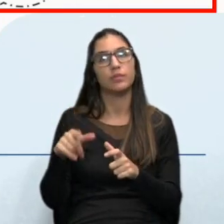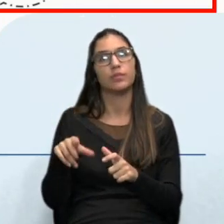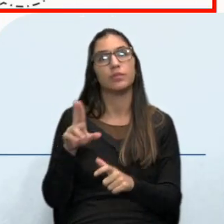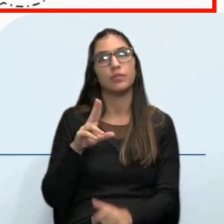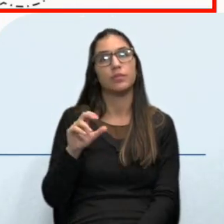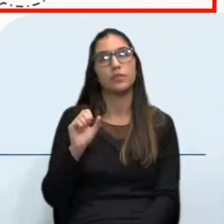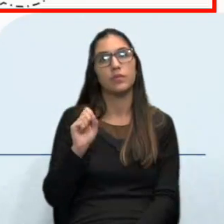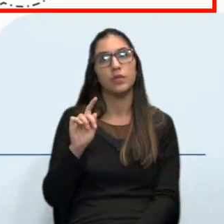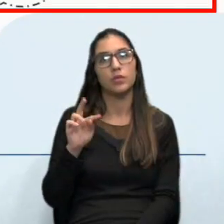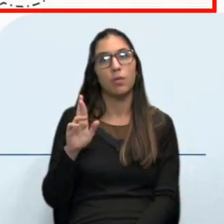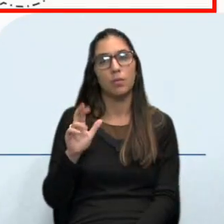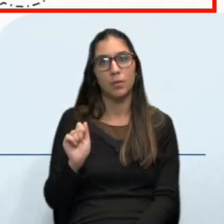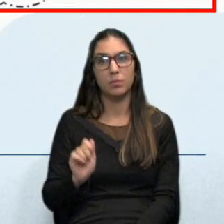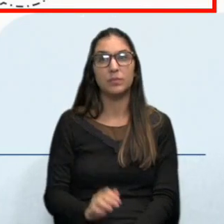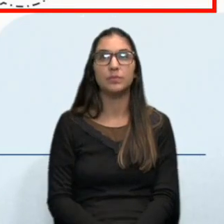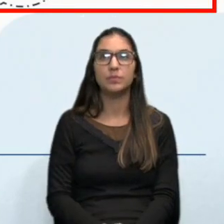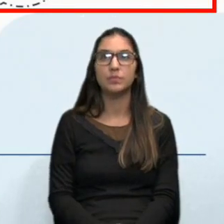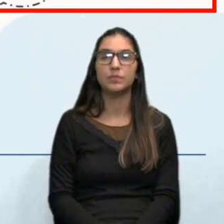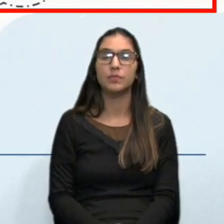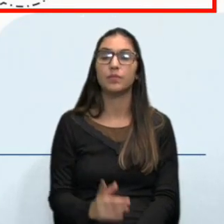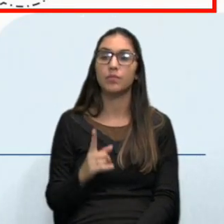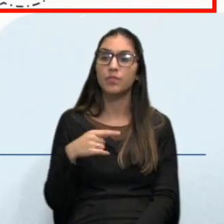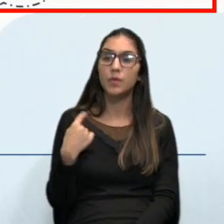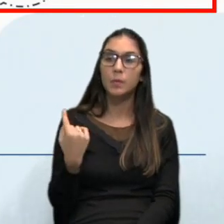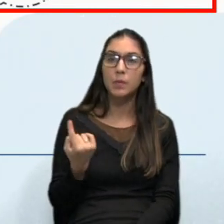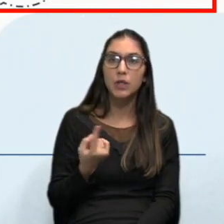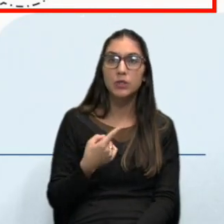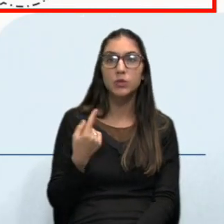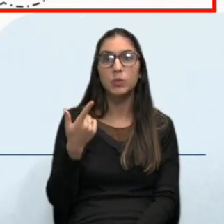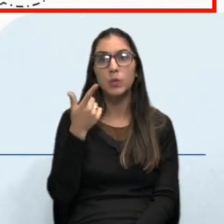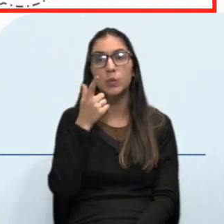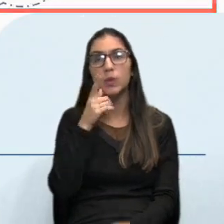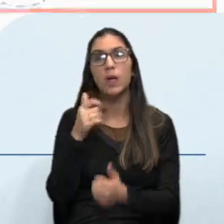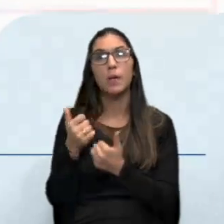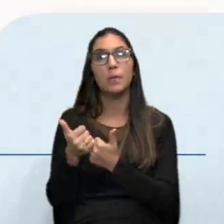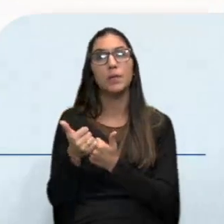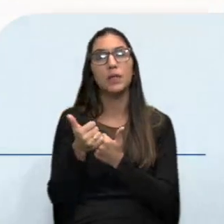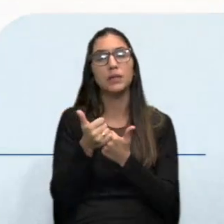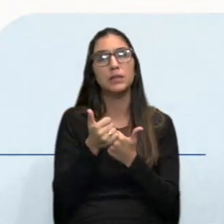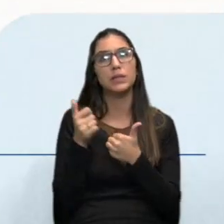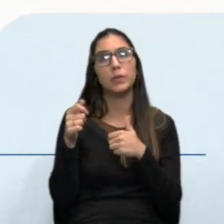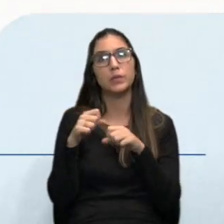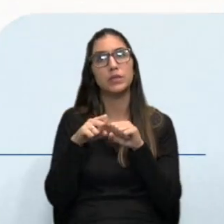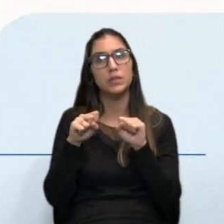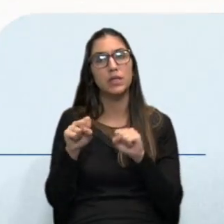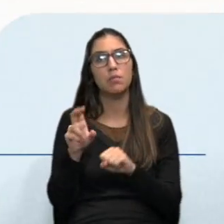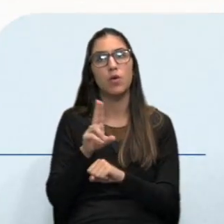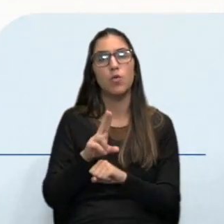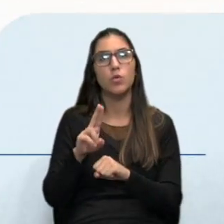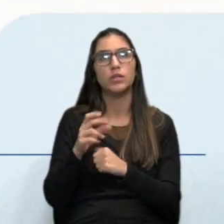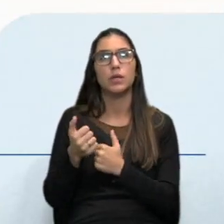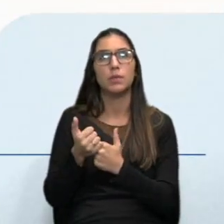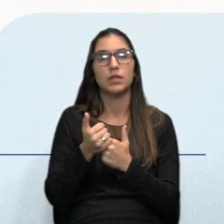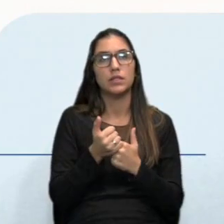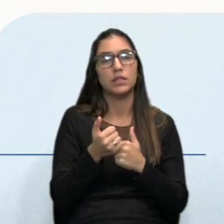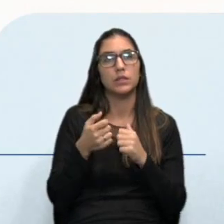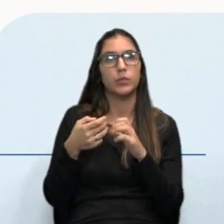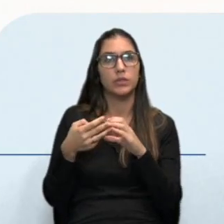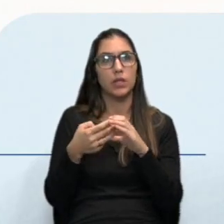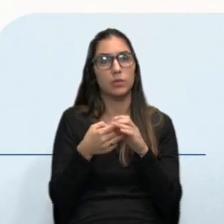chamada sombra. E para a gente, então, representar esse sistema, a gente usa uma representação